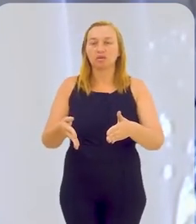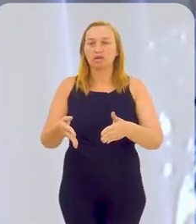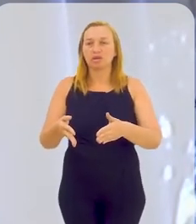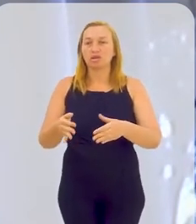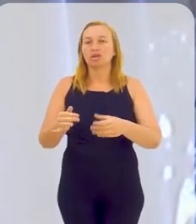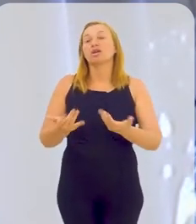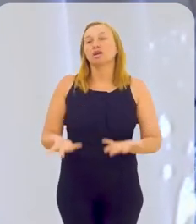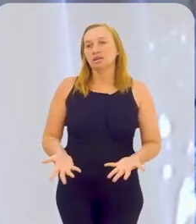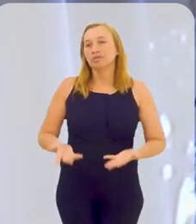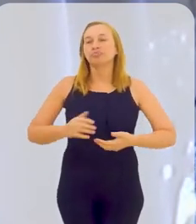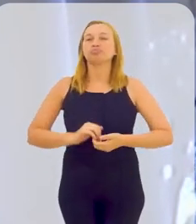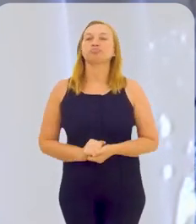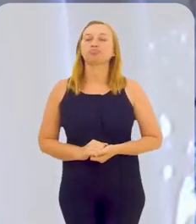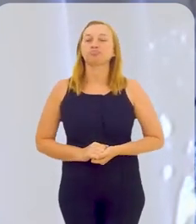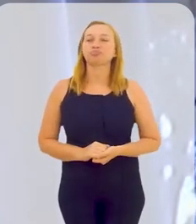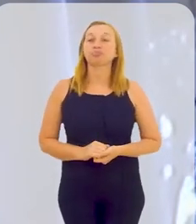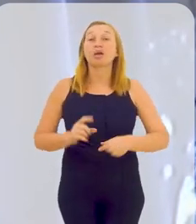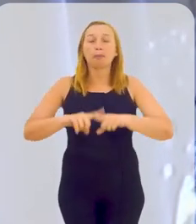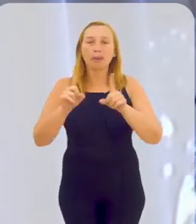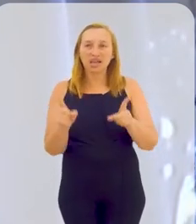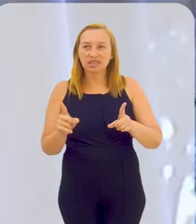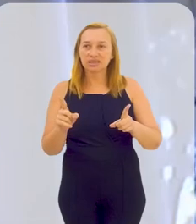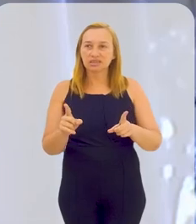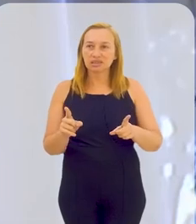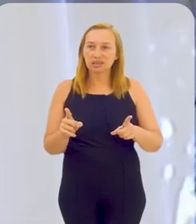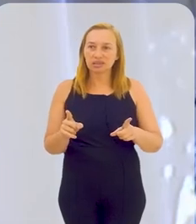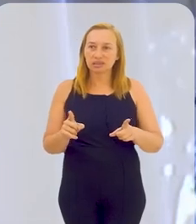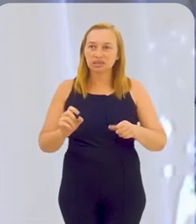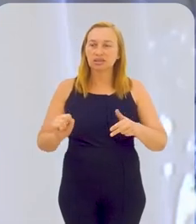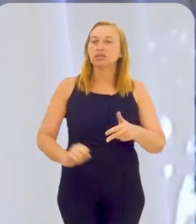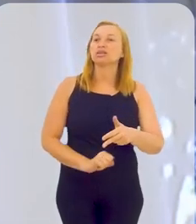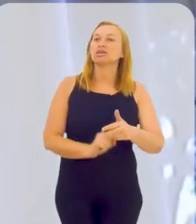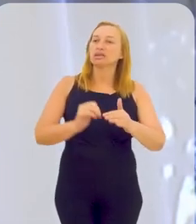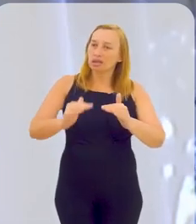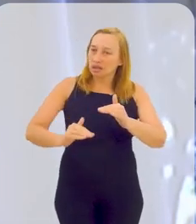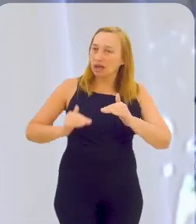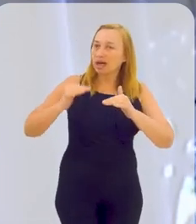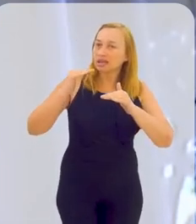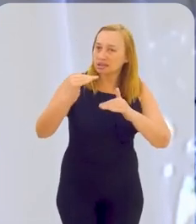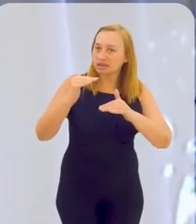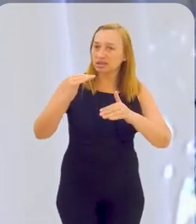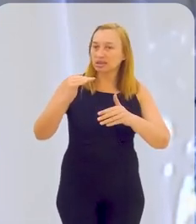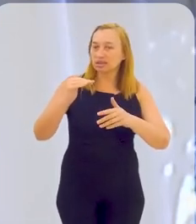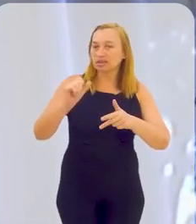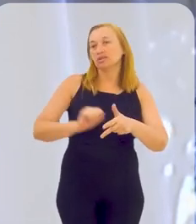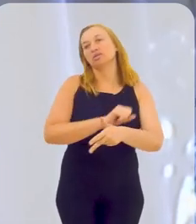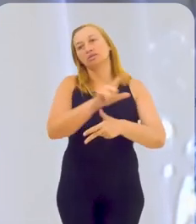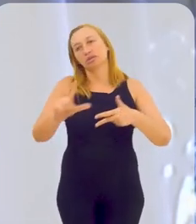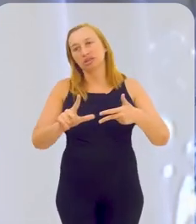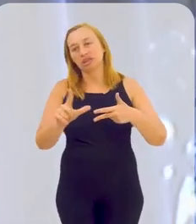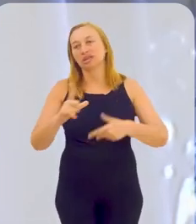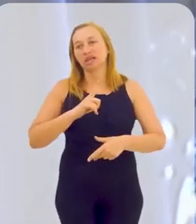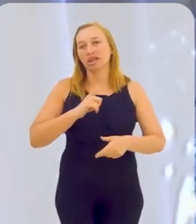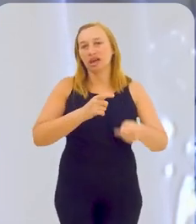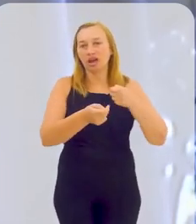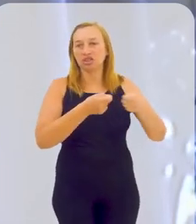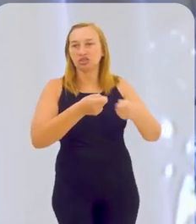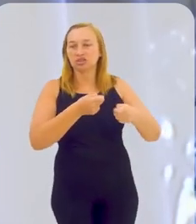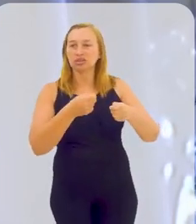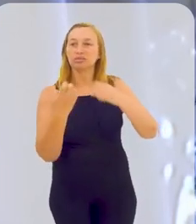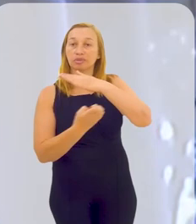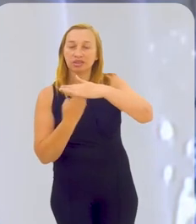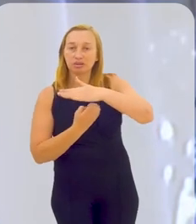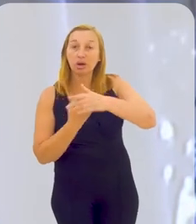foi tomada, né? Mas, acima do Poder Legislativo, está a agência reguladora